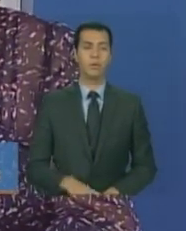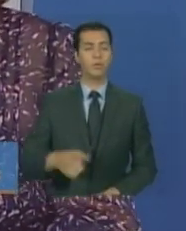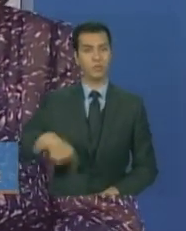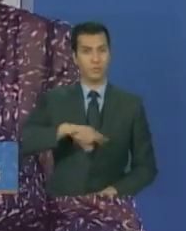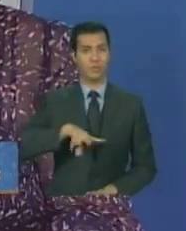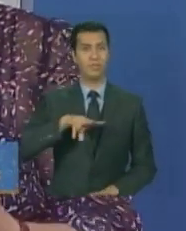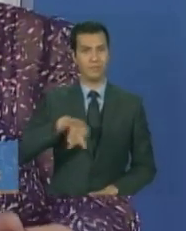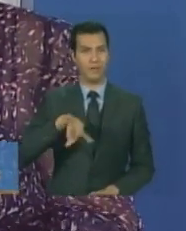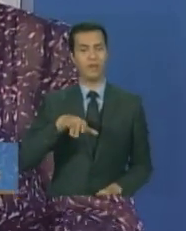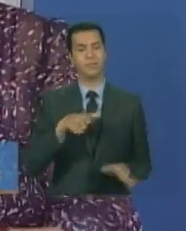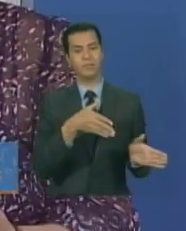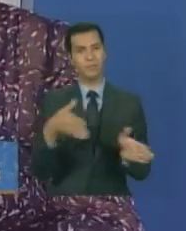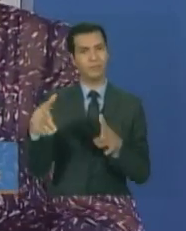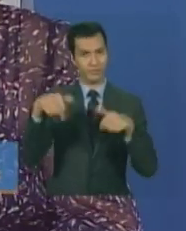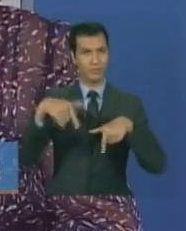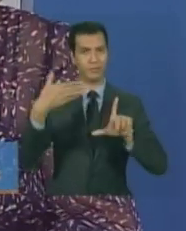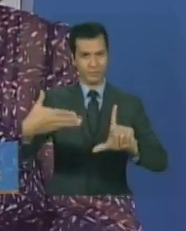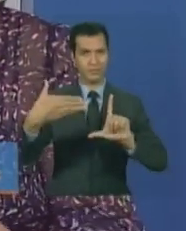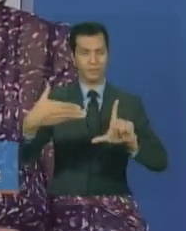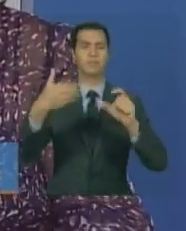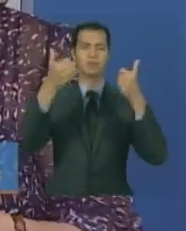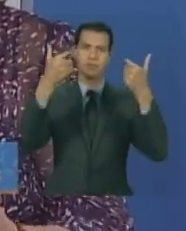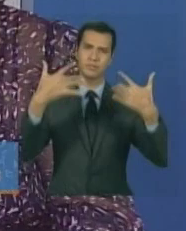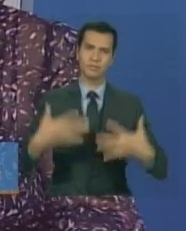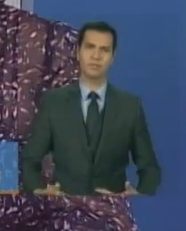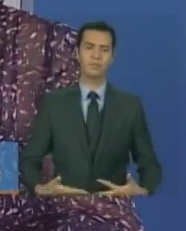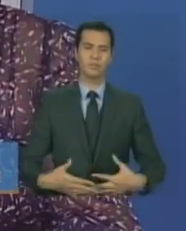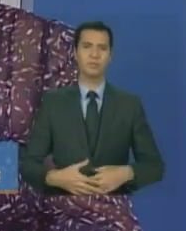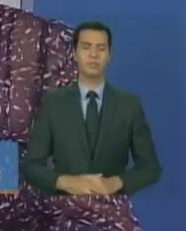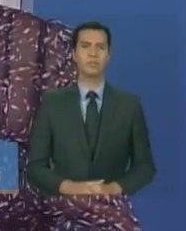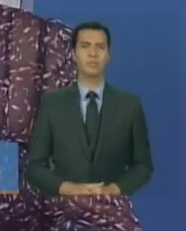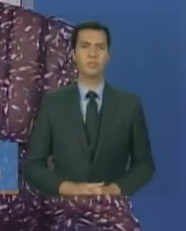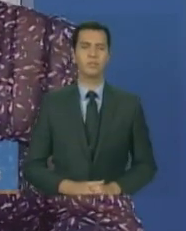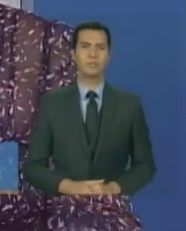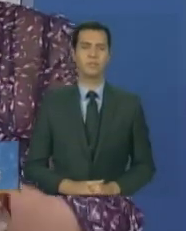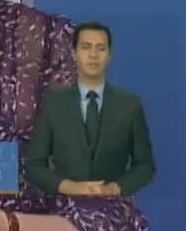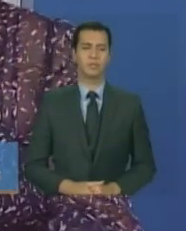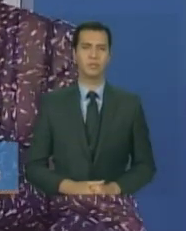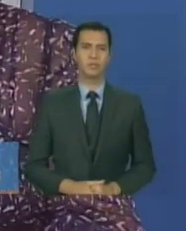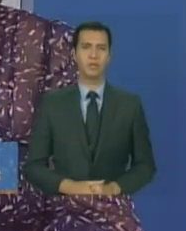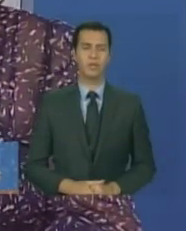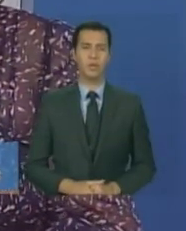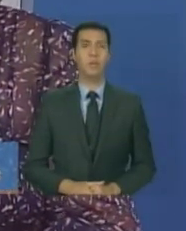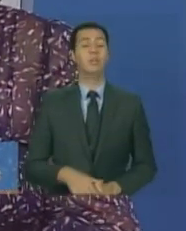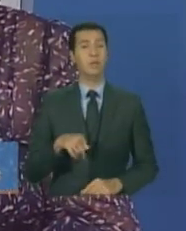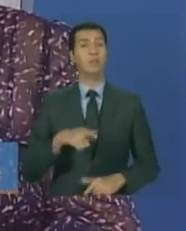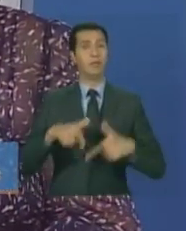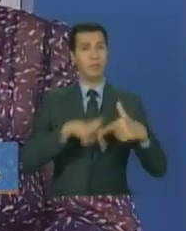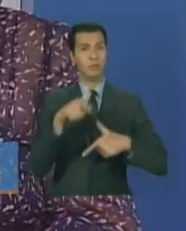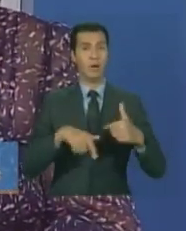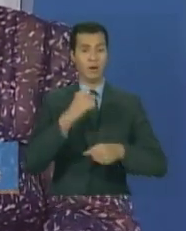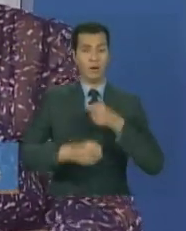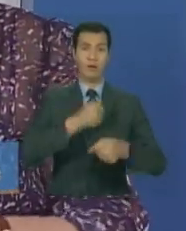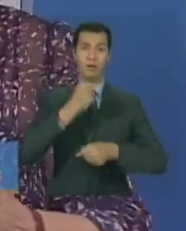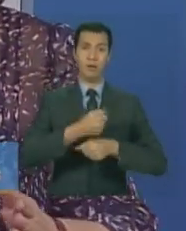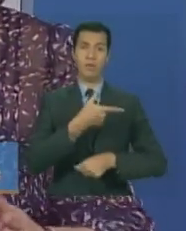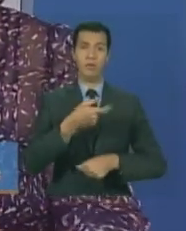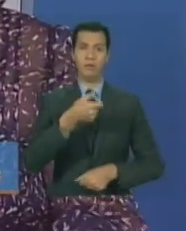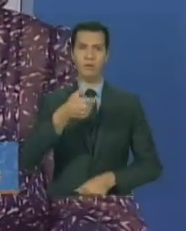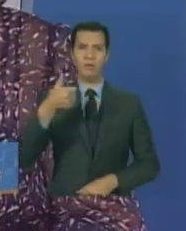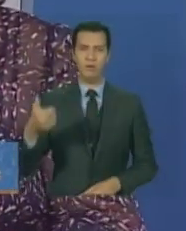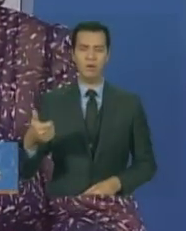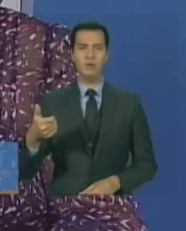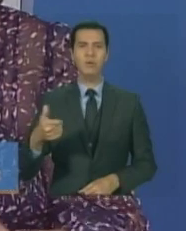dessa teleconferência, esclarecendo todos os telespectadores. Essas seriam as ações? As ações para este ano, né? Nós temos